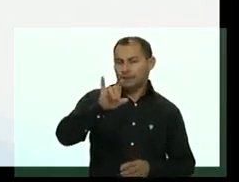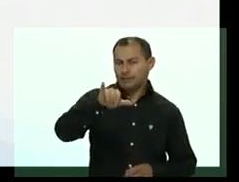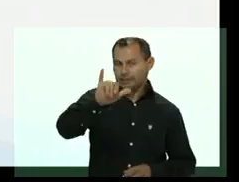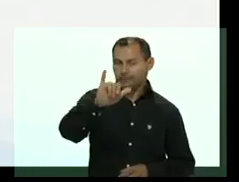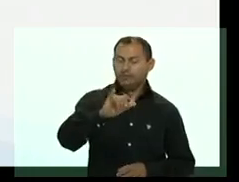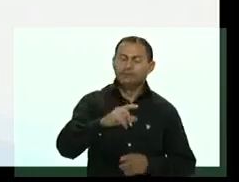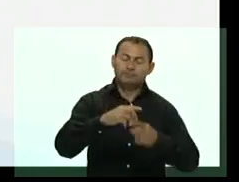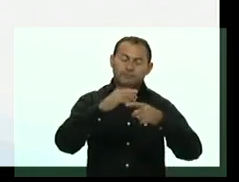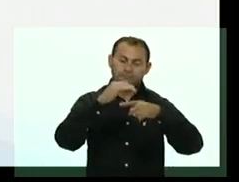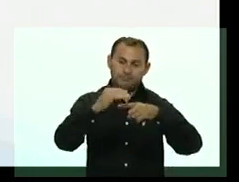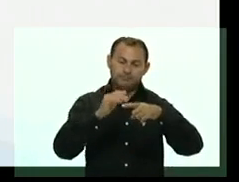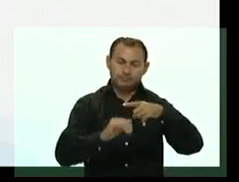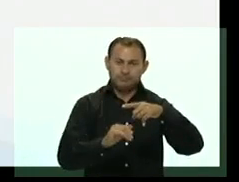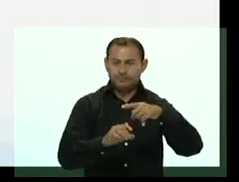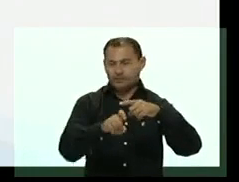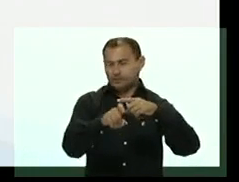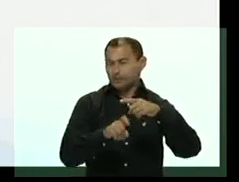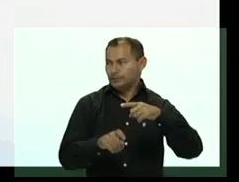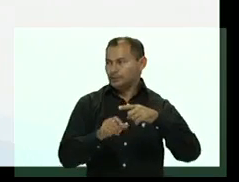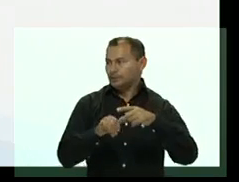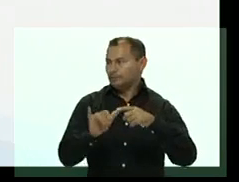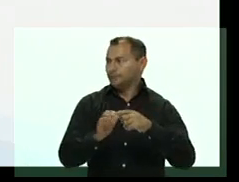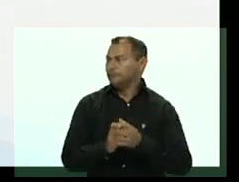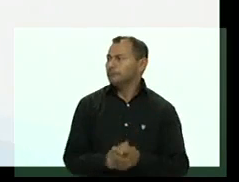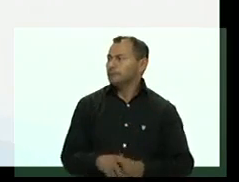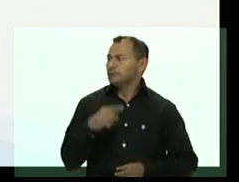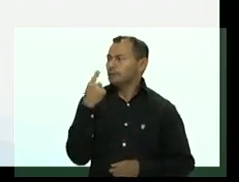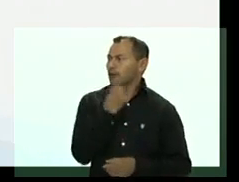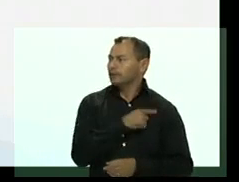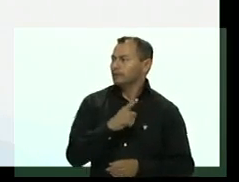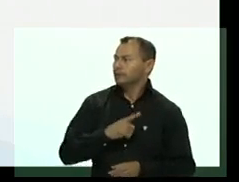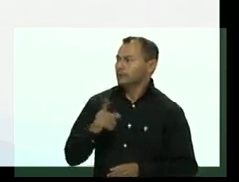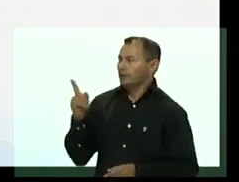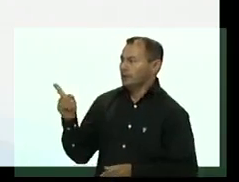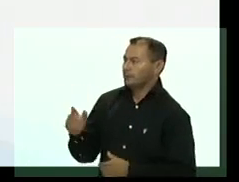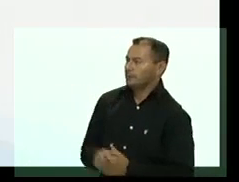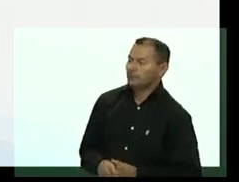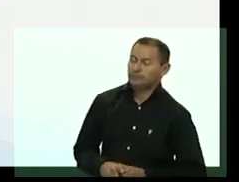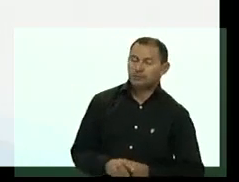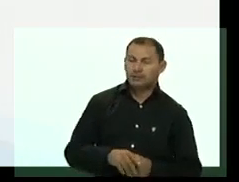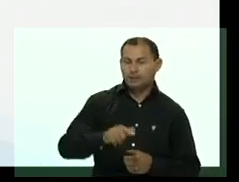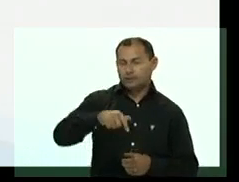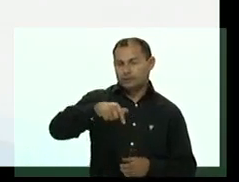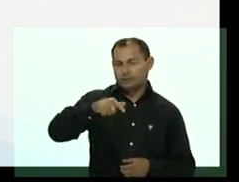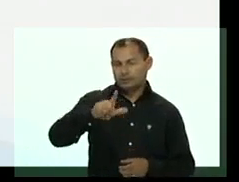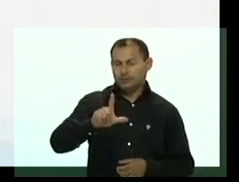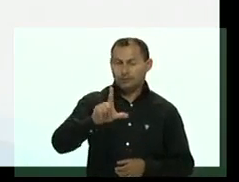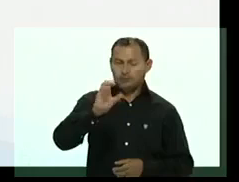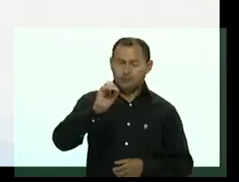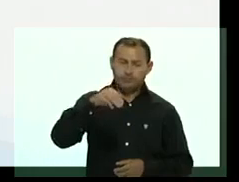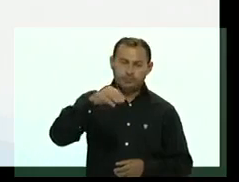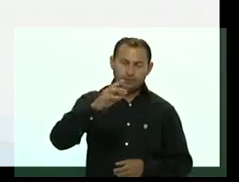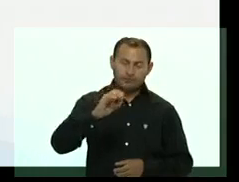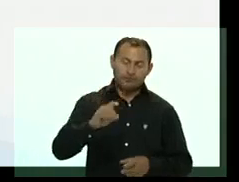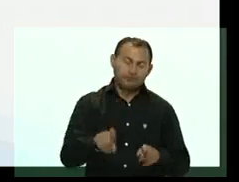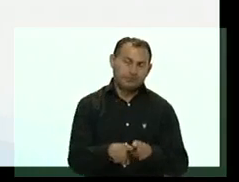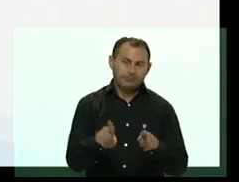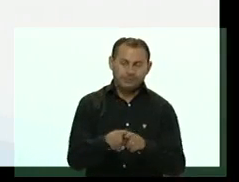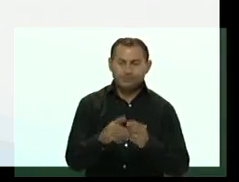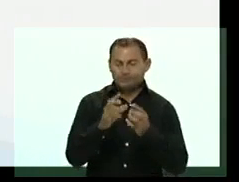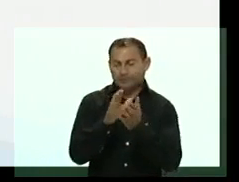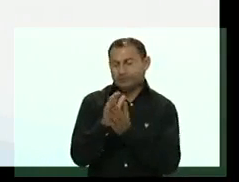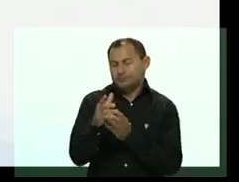a derivada de Y em relação a X. Então, o que nós temos aqui? Quilômetro pelo gasto vai ser